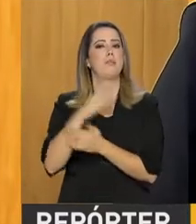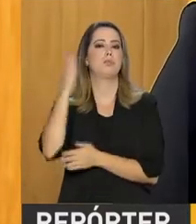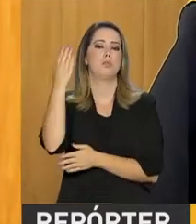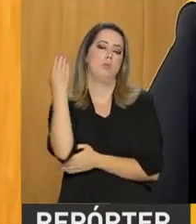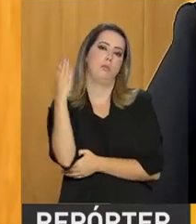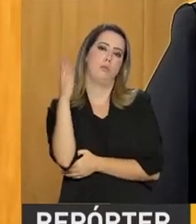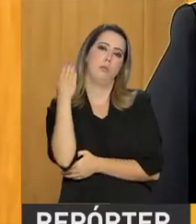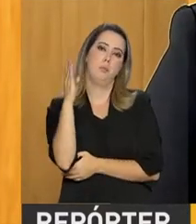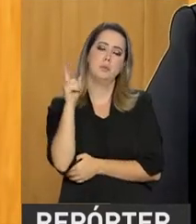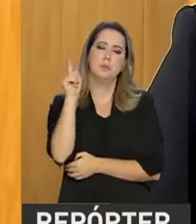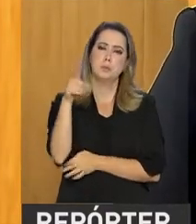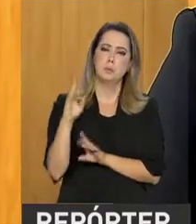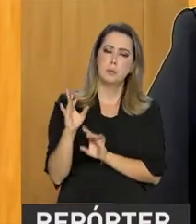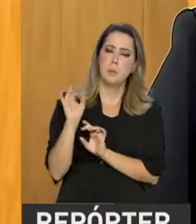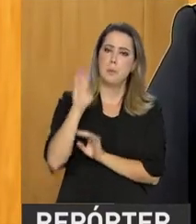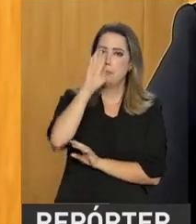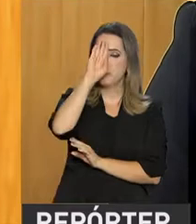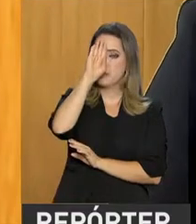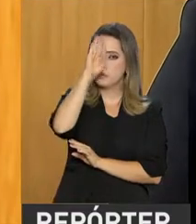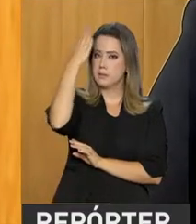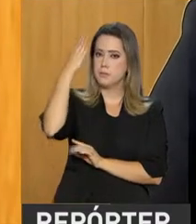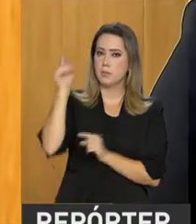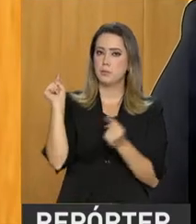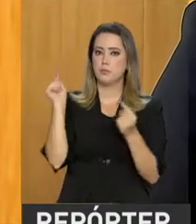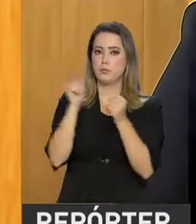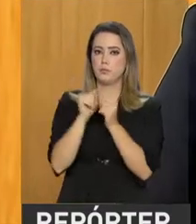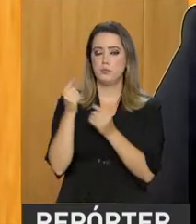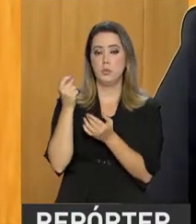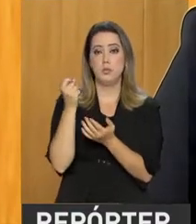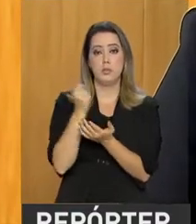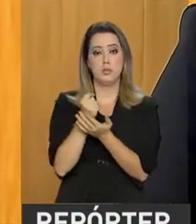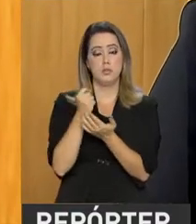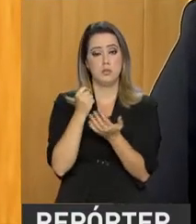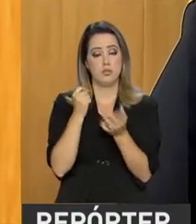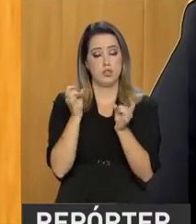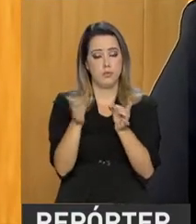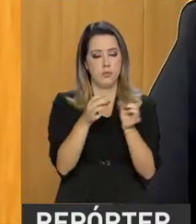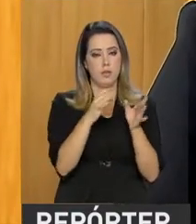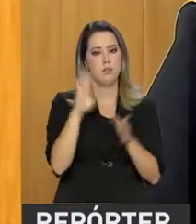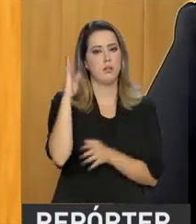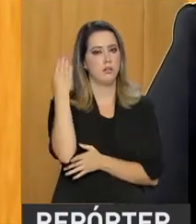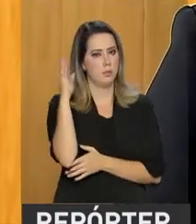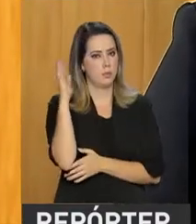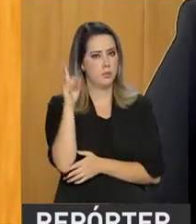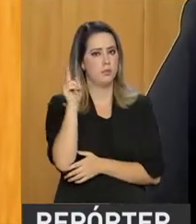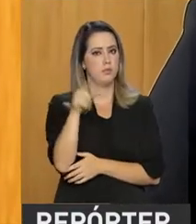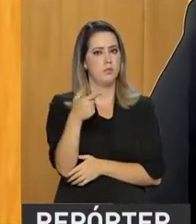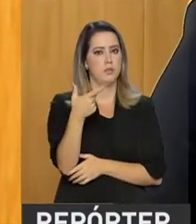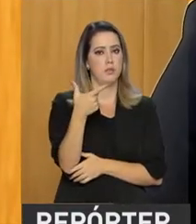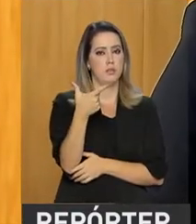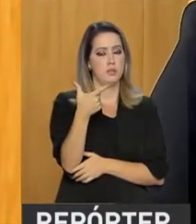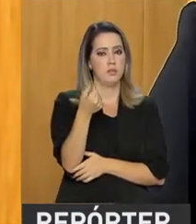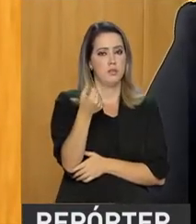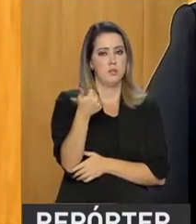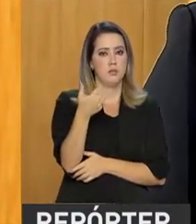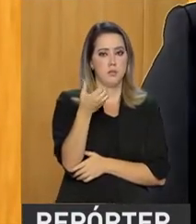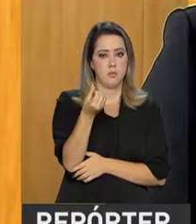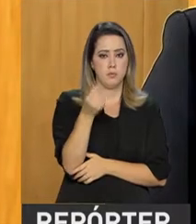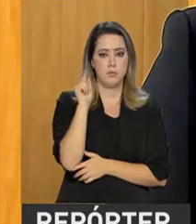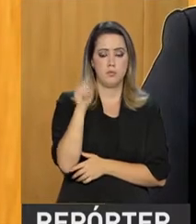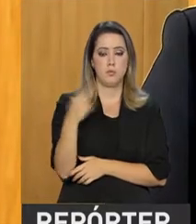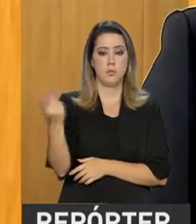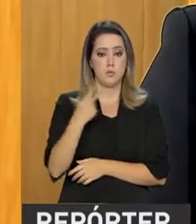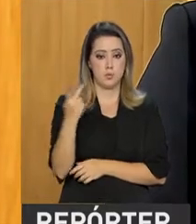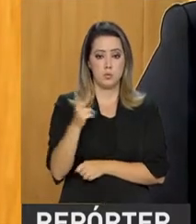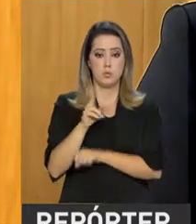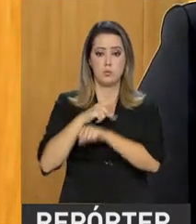o principal mercado de destino das exportações bolivianas. Em 2016, as trocas comerciais entre os